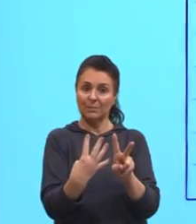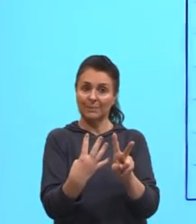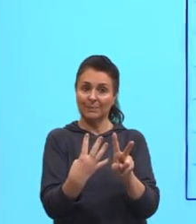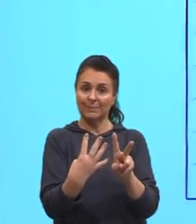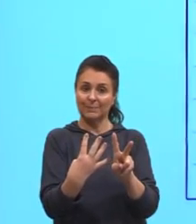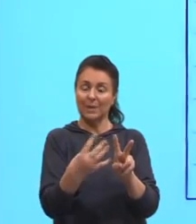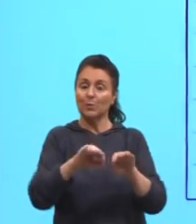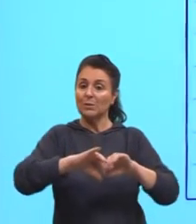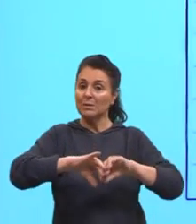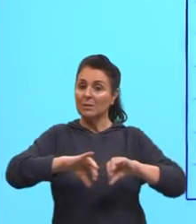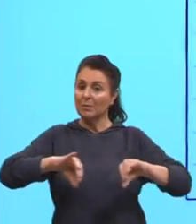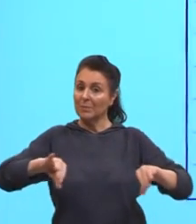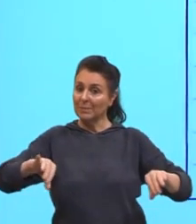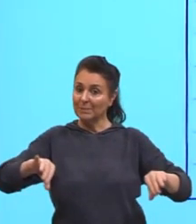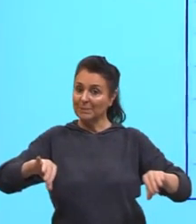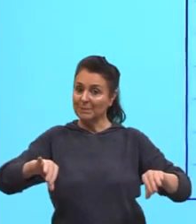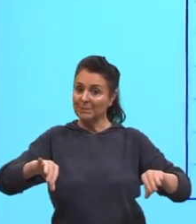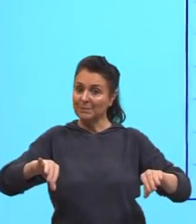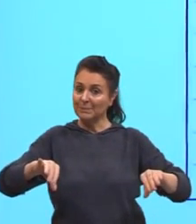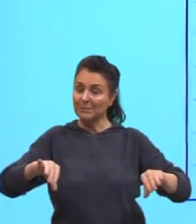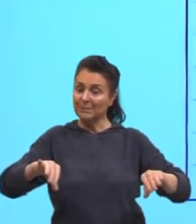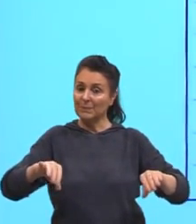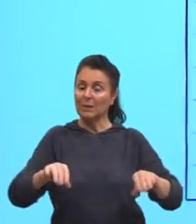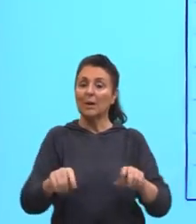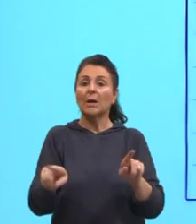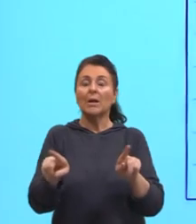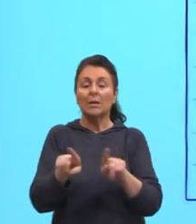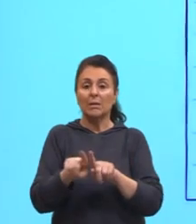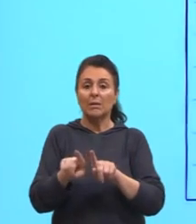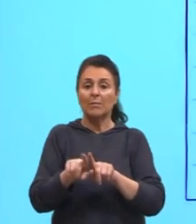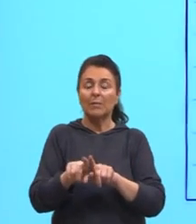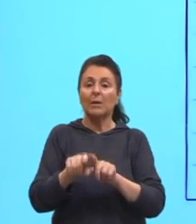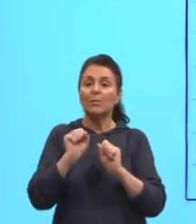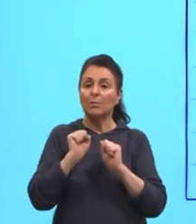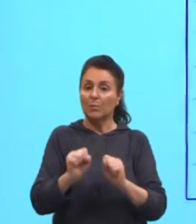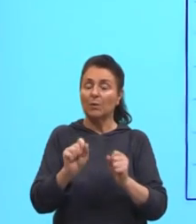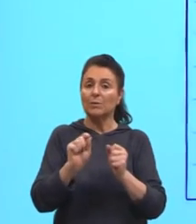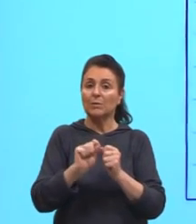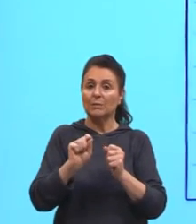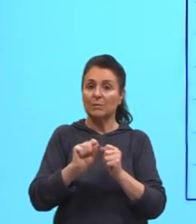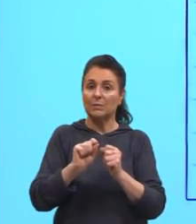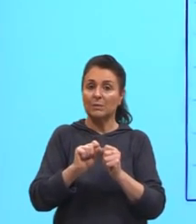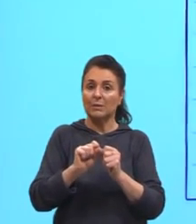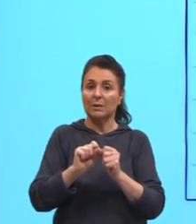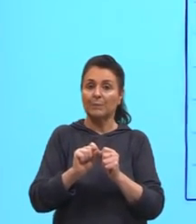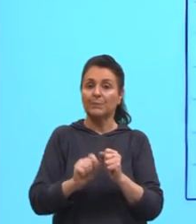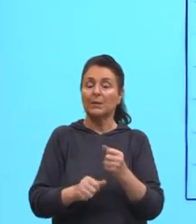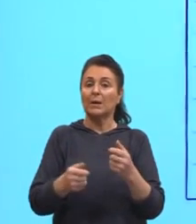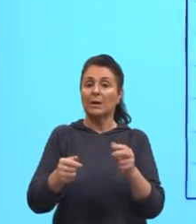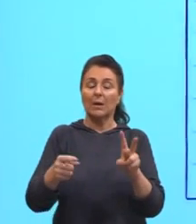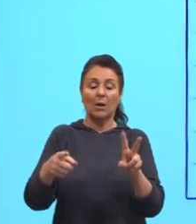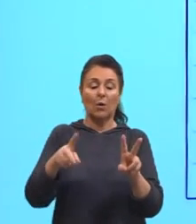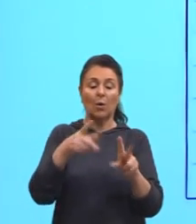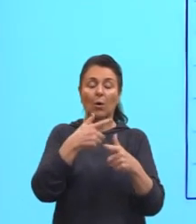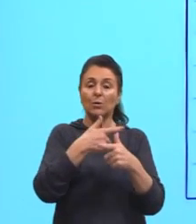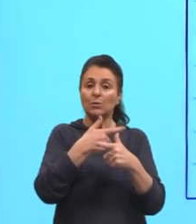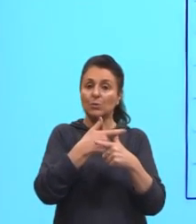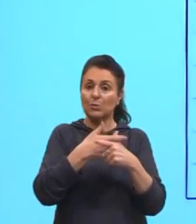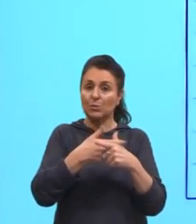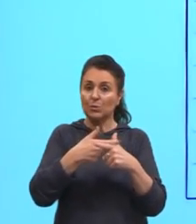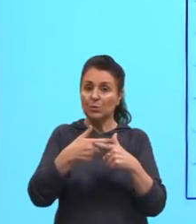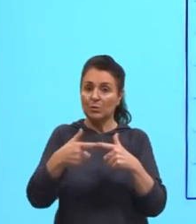quatro separei os fatores o mesmo nesta propriedade aqui abaixo quando nós temos a divisão